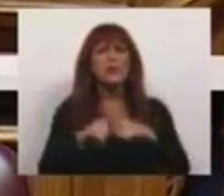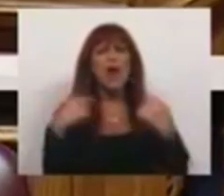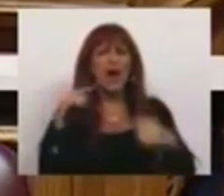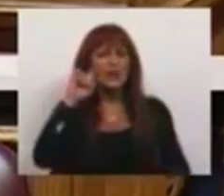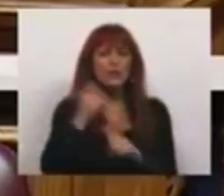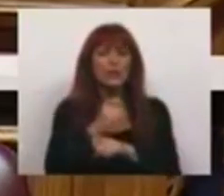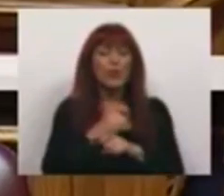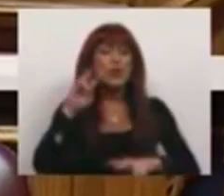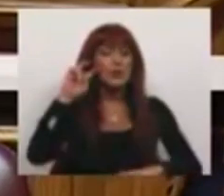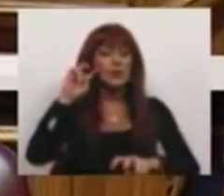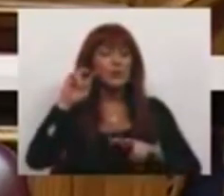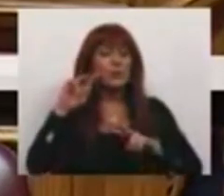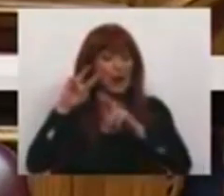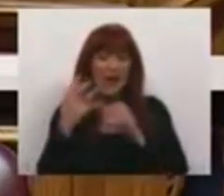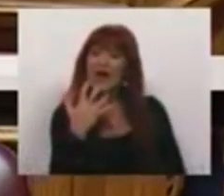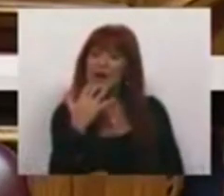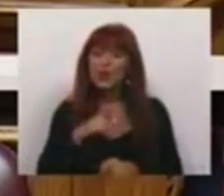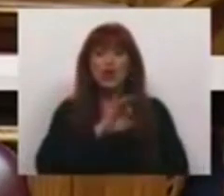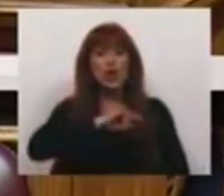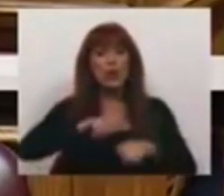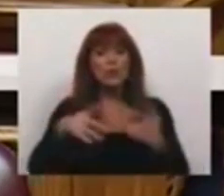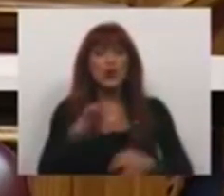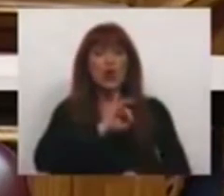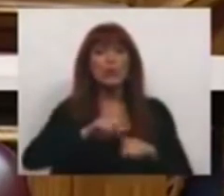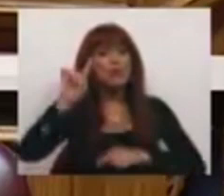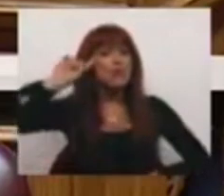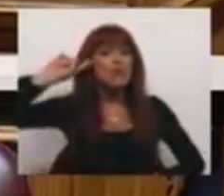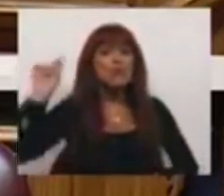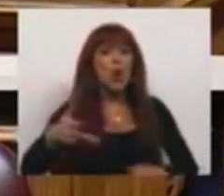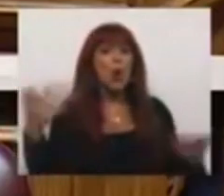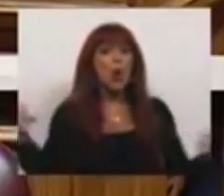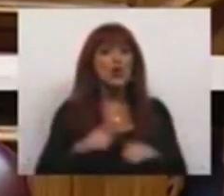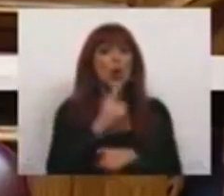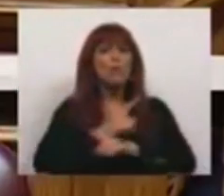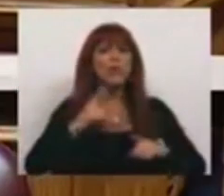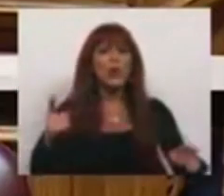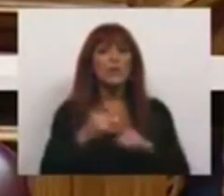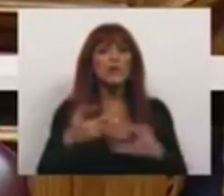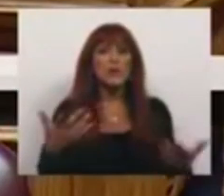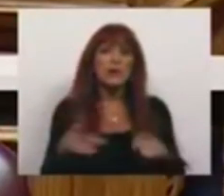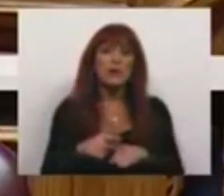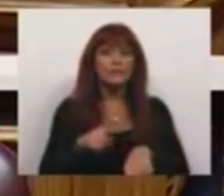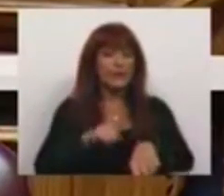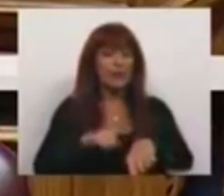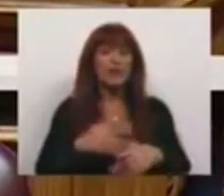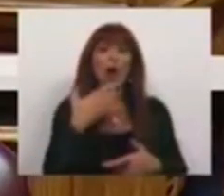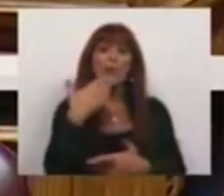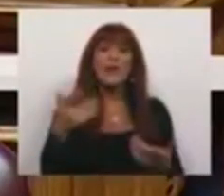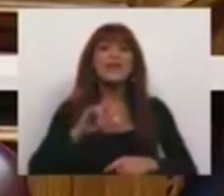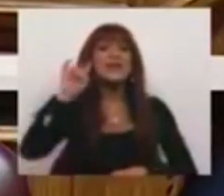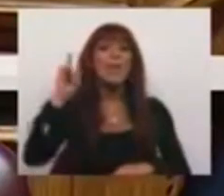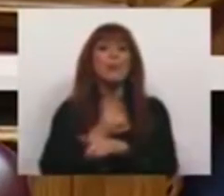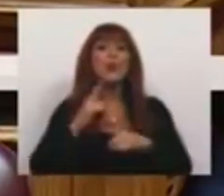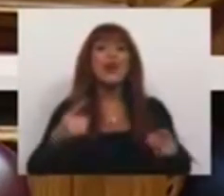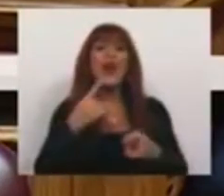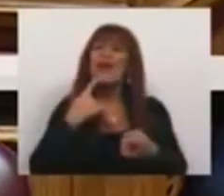uma fiscalização rigorosa. E os senhores deputados, o Sr. Deputado sabe as razões de queixa tempo, que tem... Já passou o tempo, obrigado. Sabe as razões